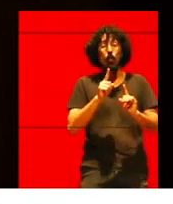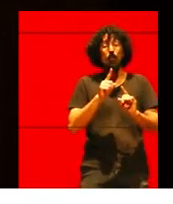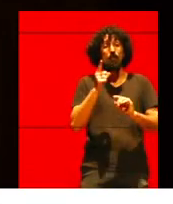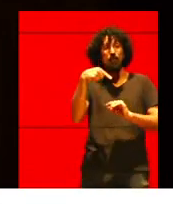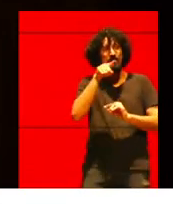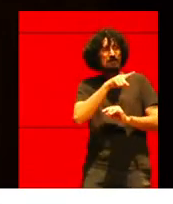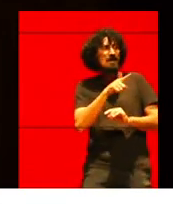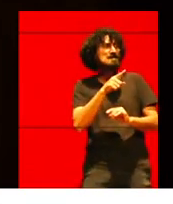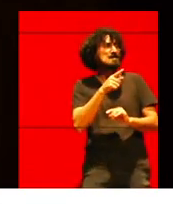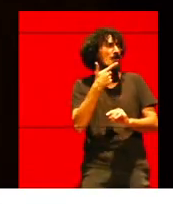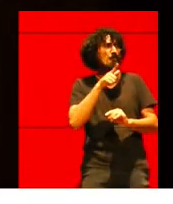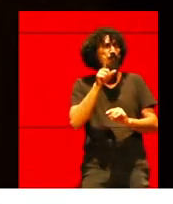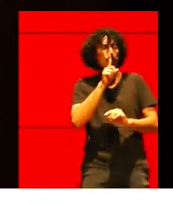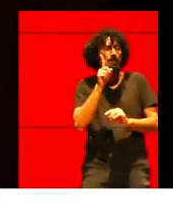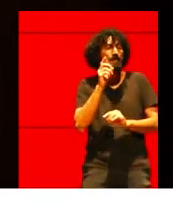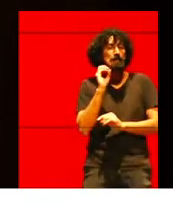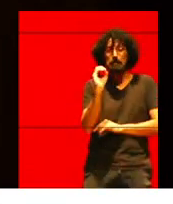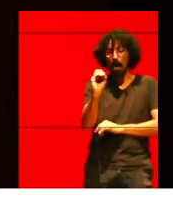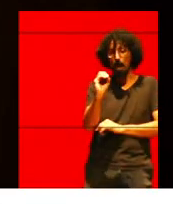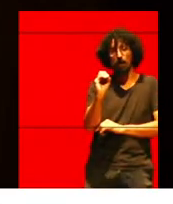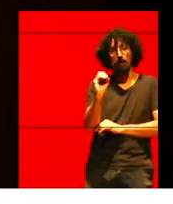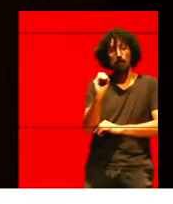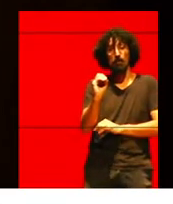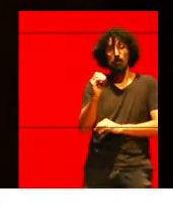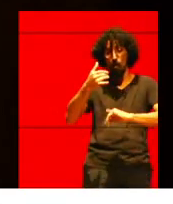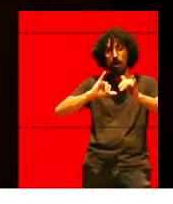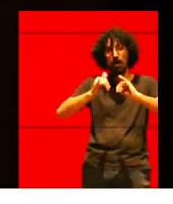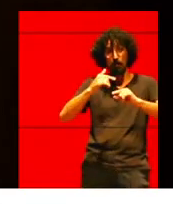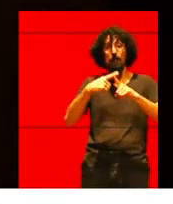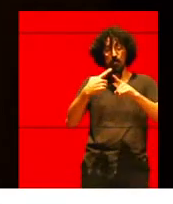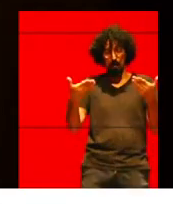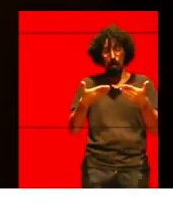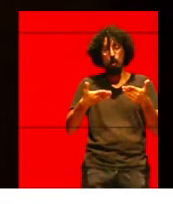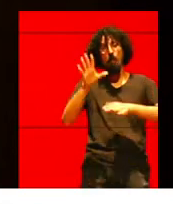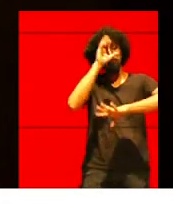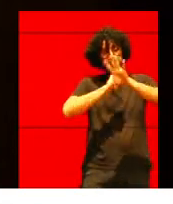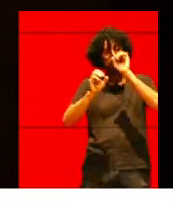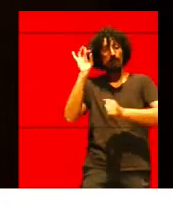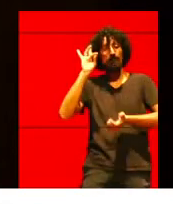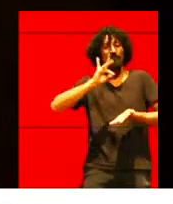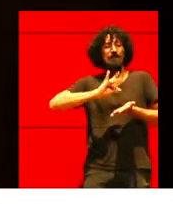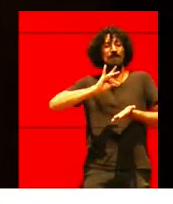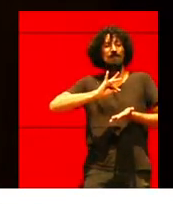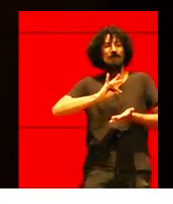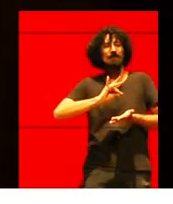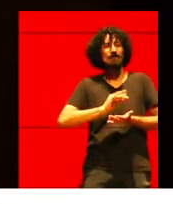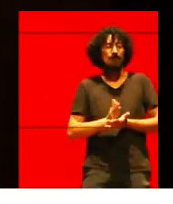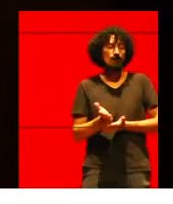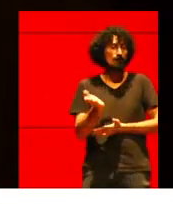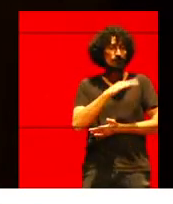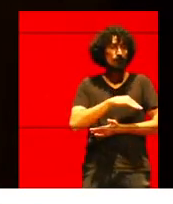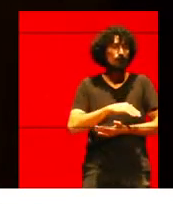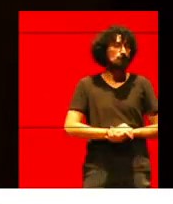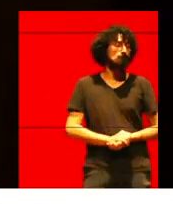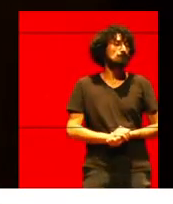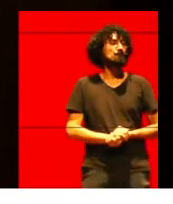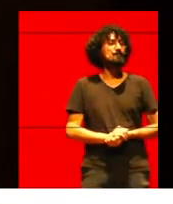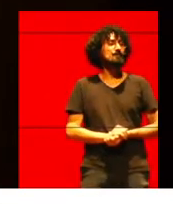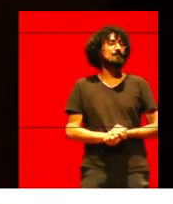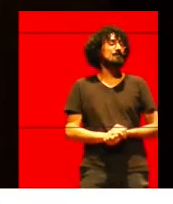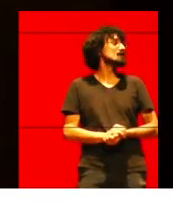você escolher ser zerado em química, porque dá pra aprender agora. Bora ver? Então, bora lá, pode passar, por